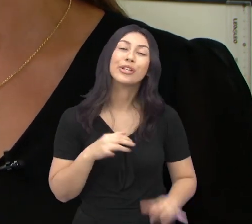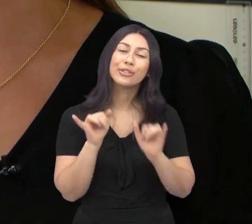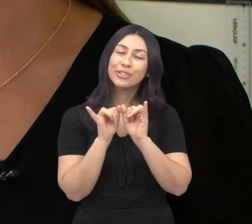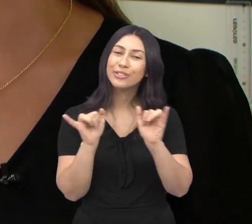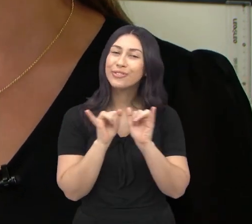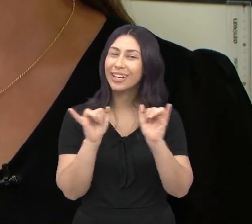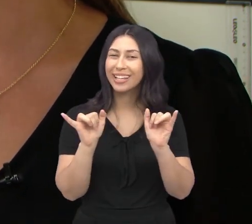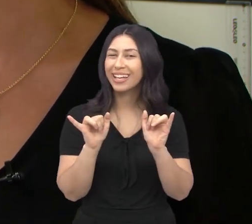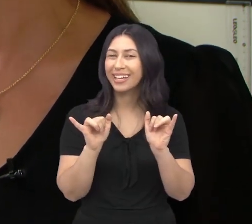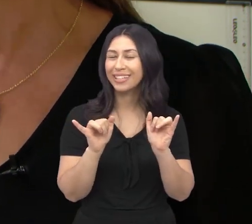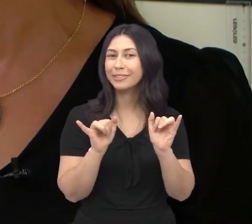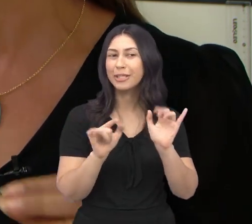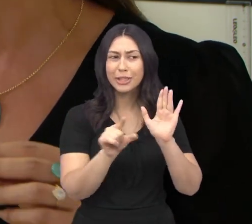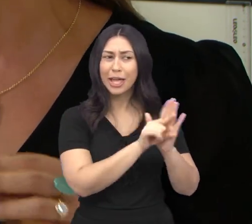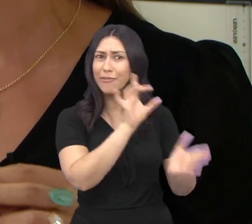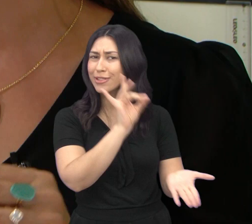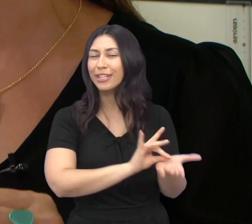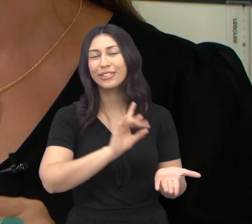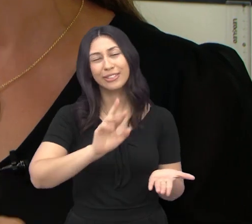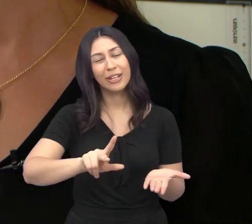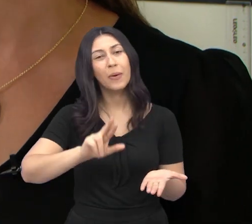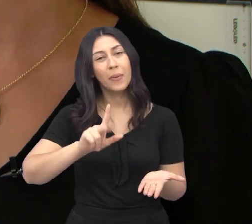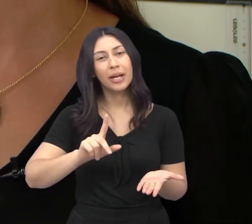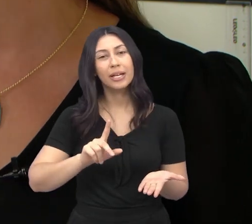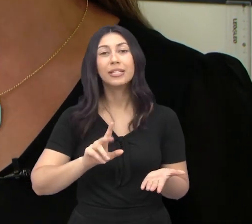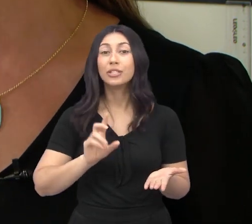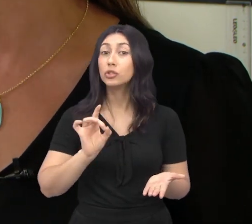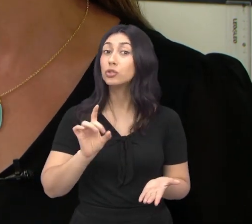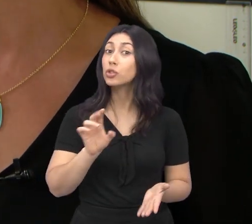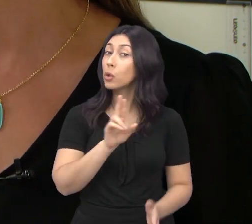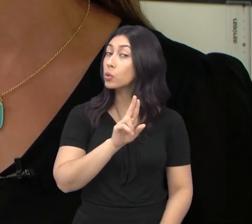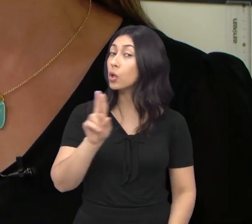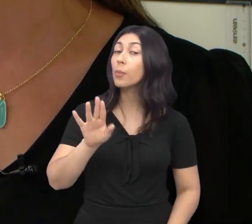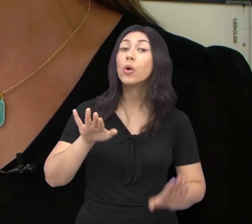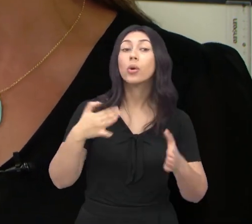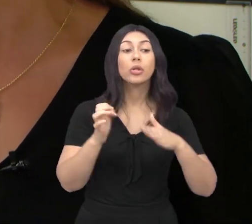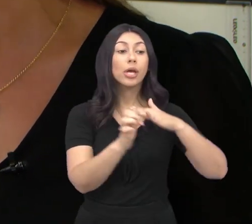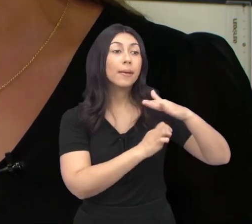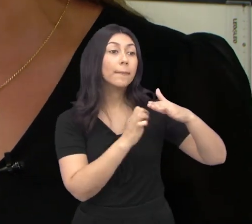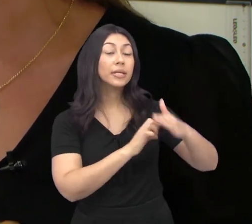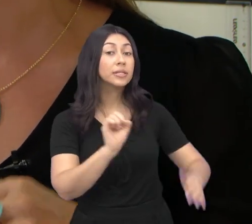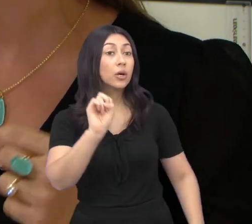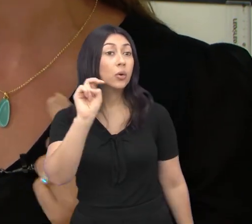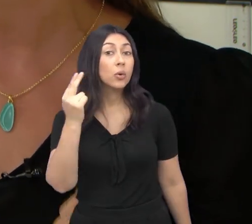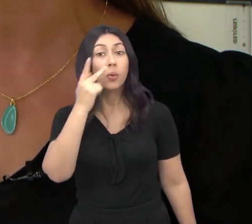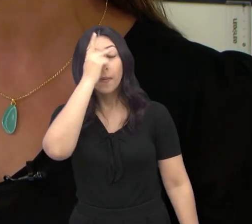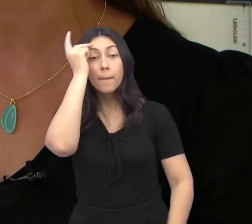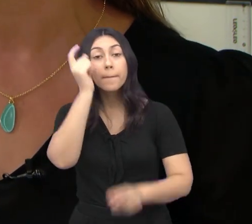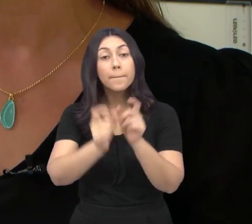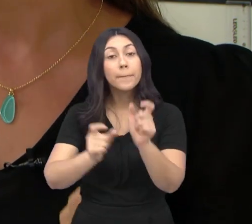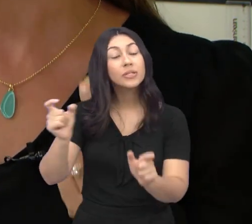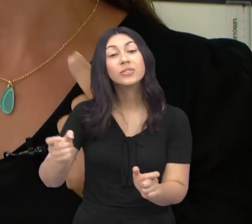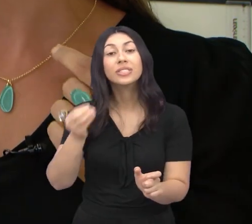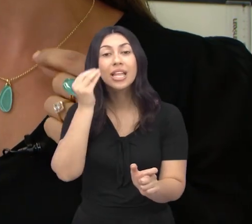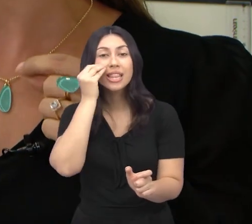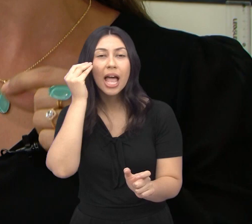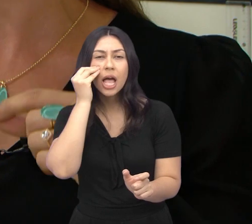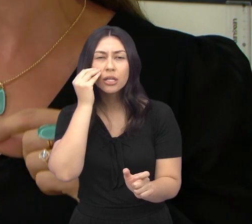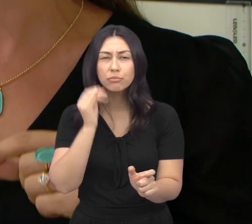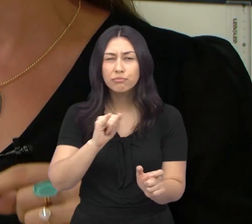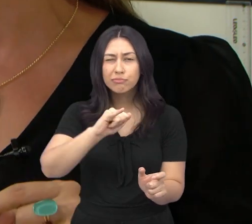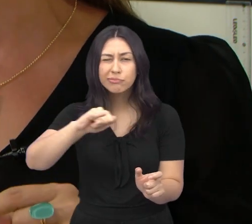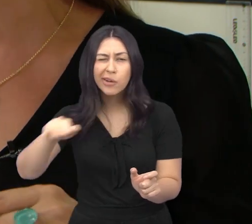forma de nomear essas pequenas corrupções que acontecem no dia a dia quando empresas ou pessoas tentam